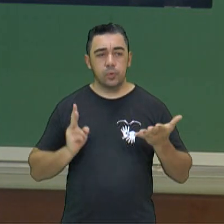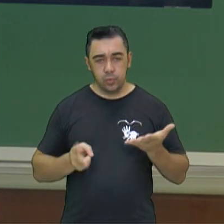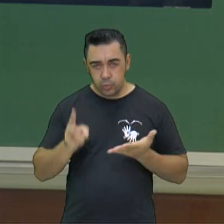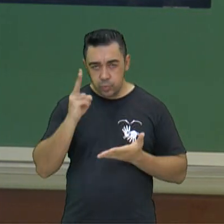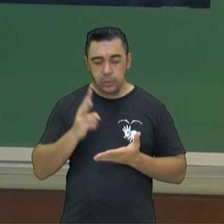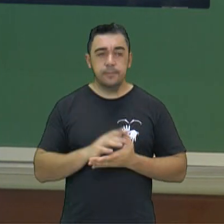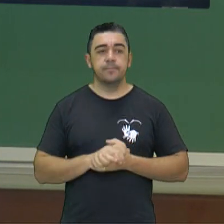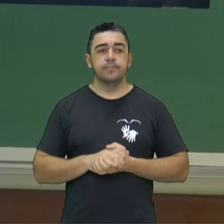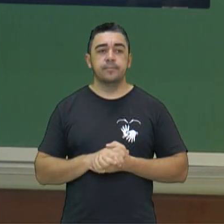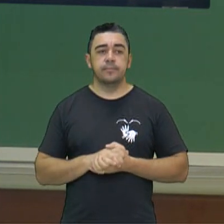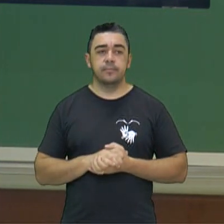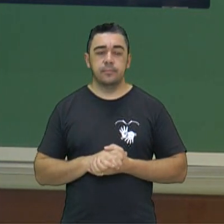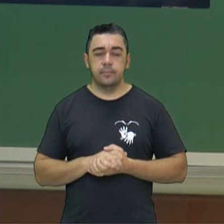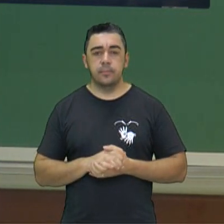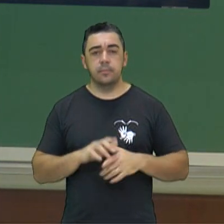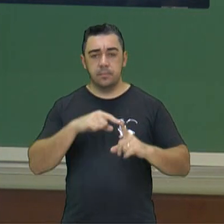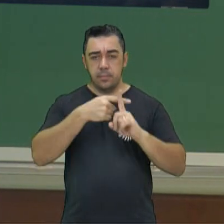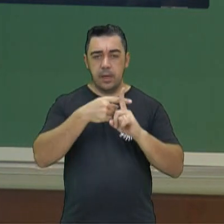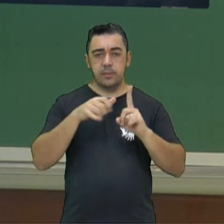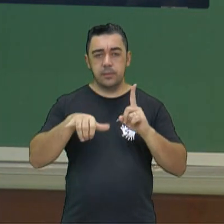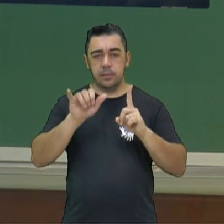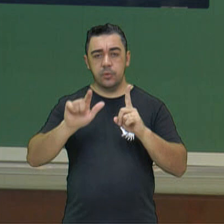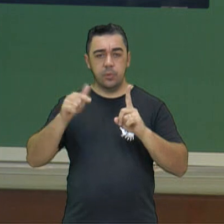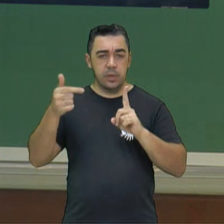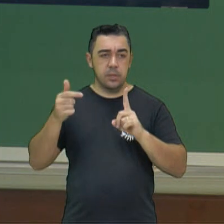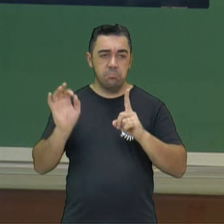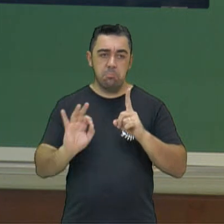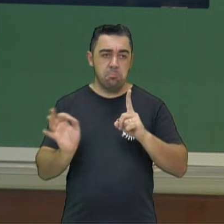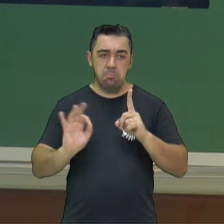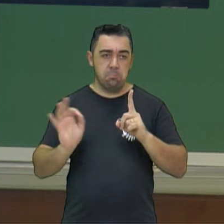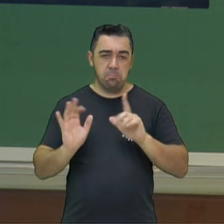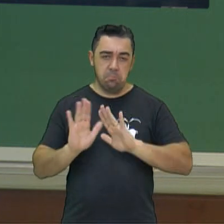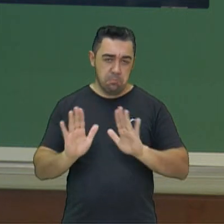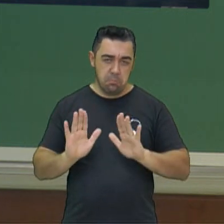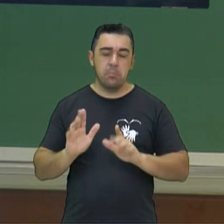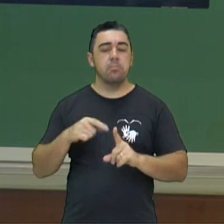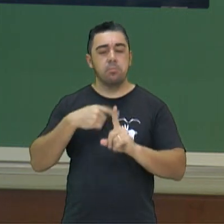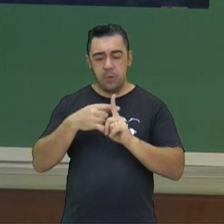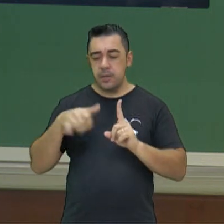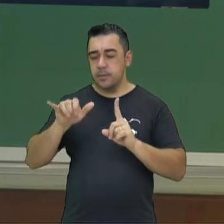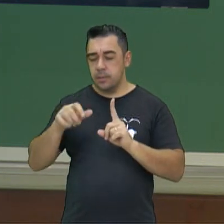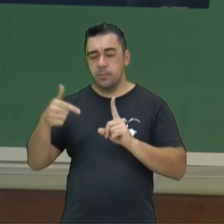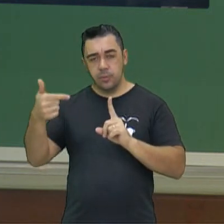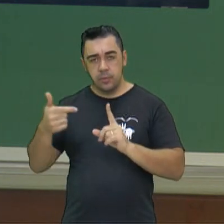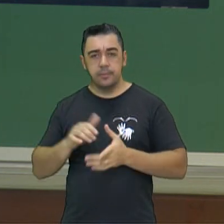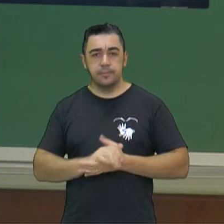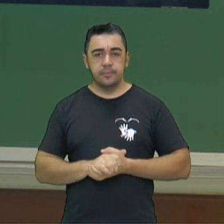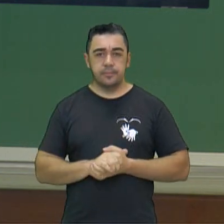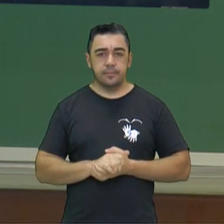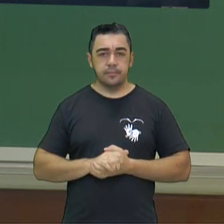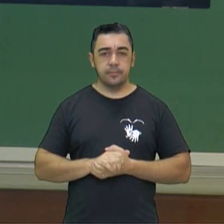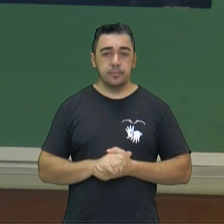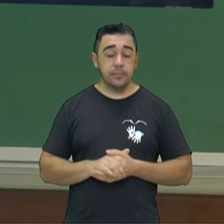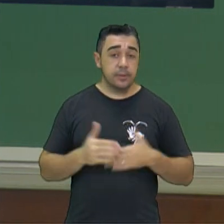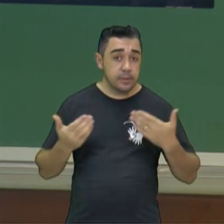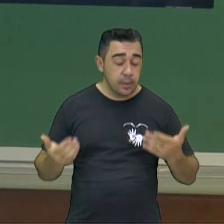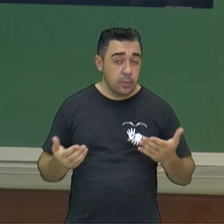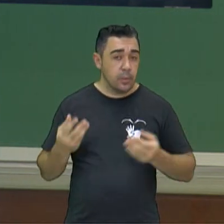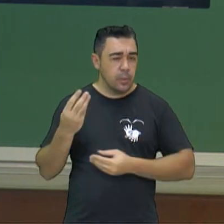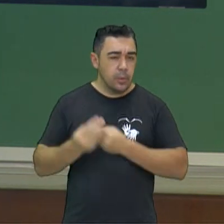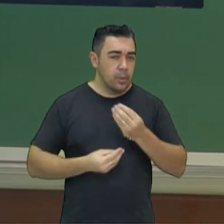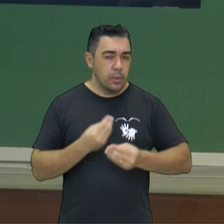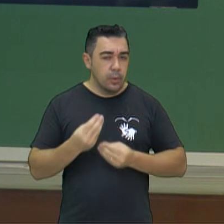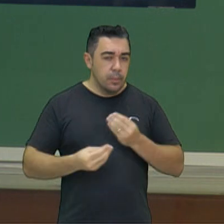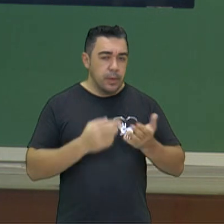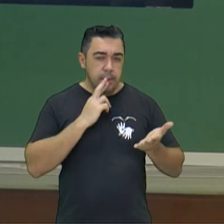Continuando, mais y ao quadrado, não tem mais nenhum amigo aqui que seja y ao quadrado, ele vai ficar sozinho. Então, qual vai